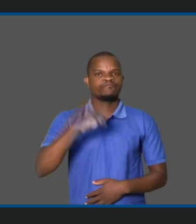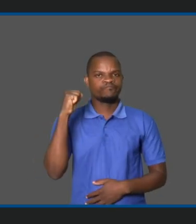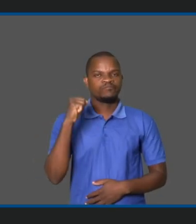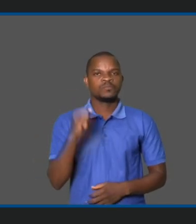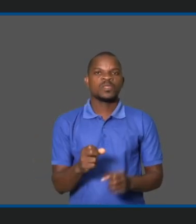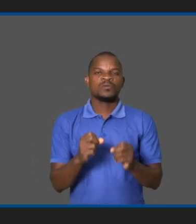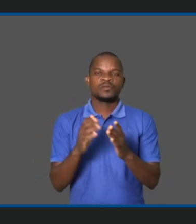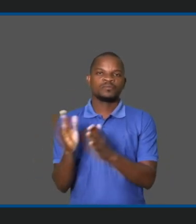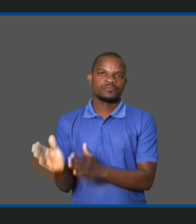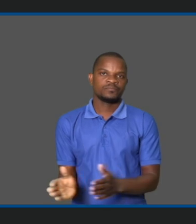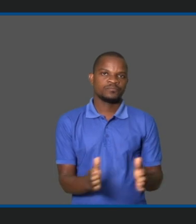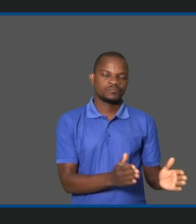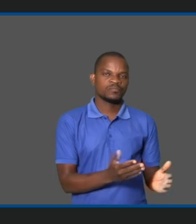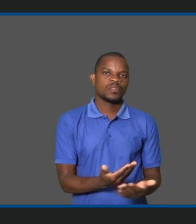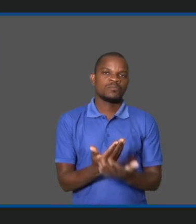algumas considerações?